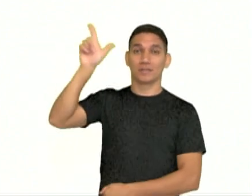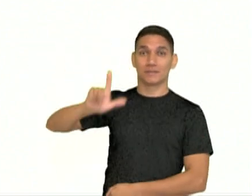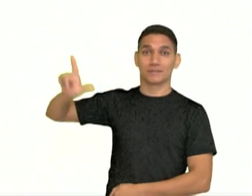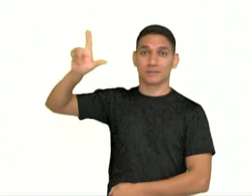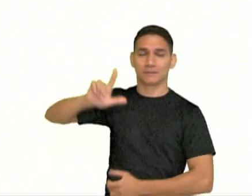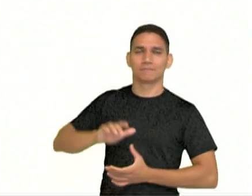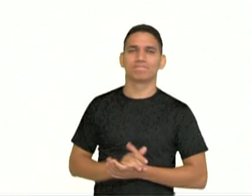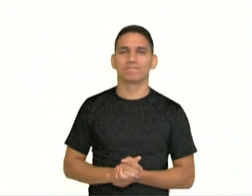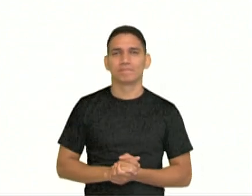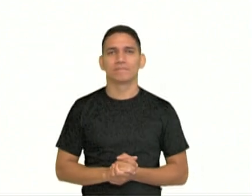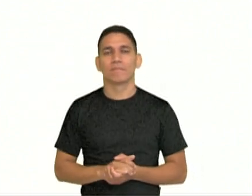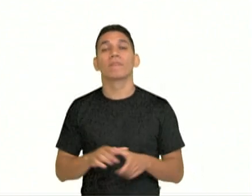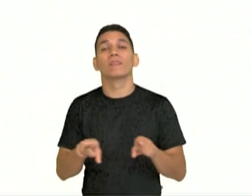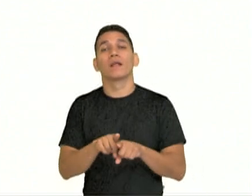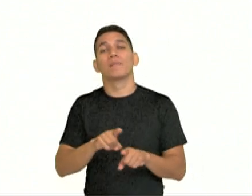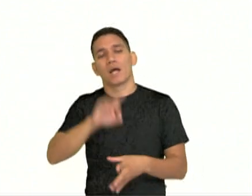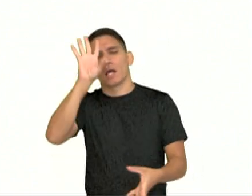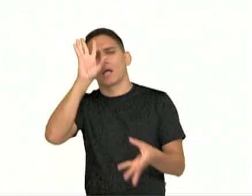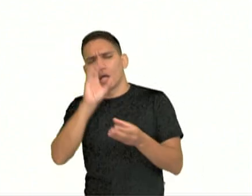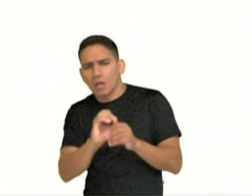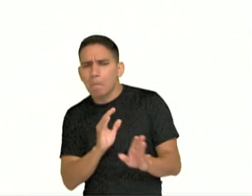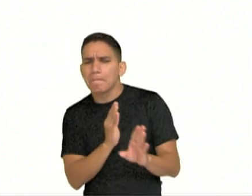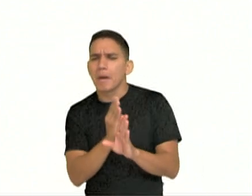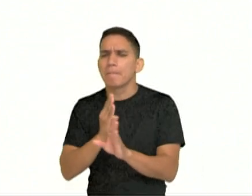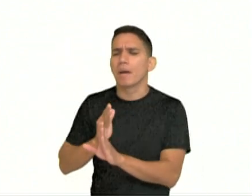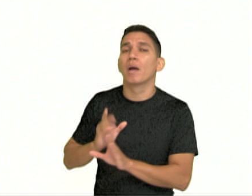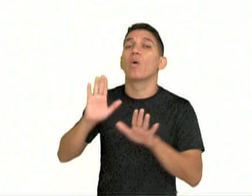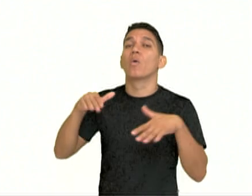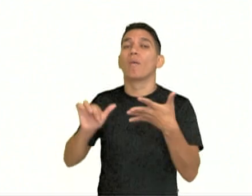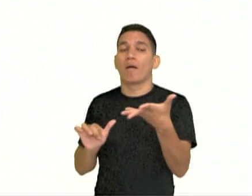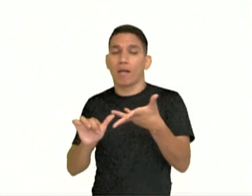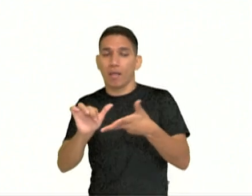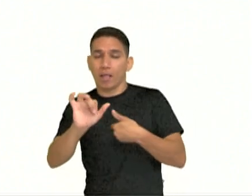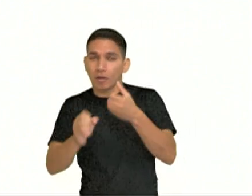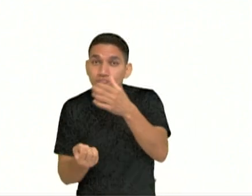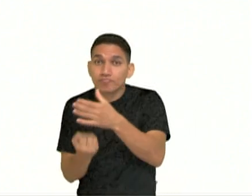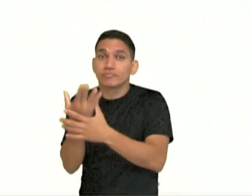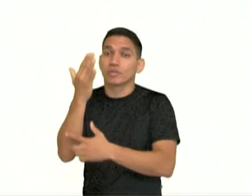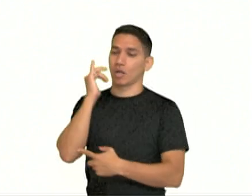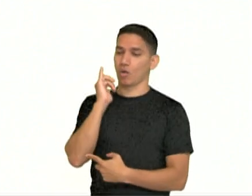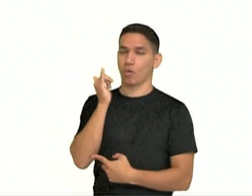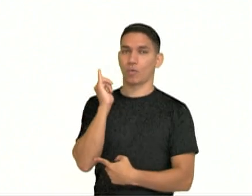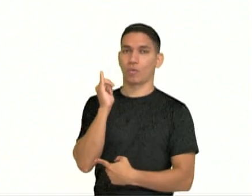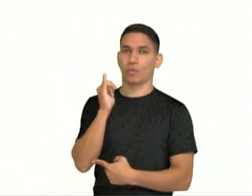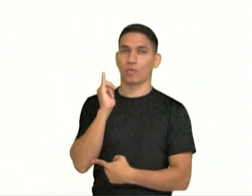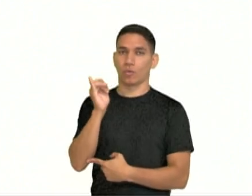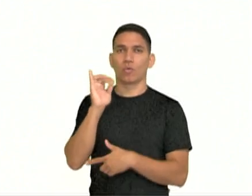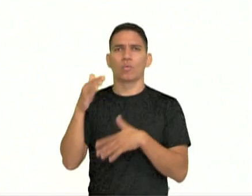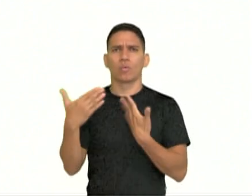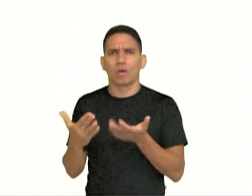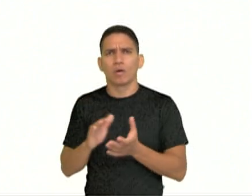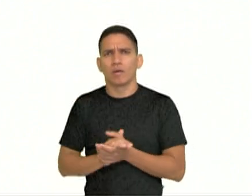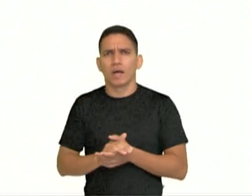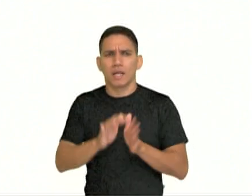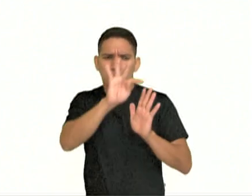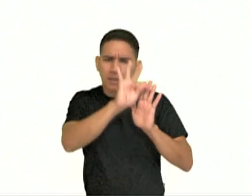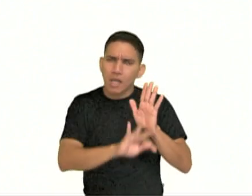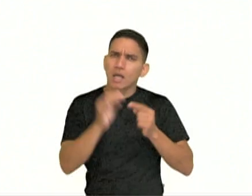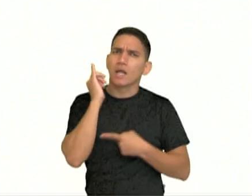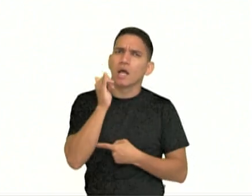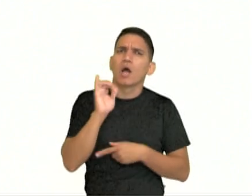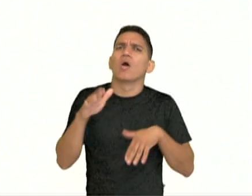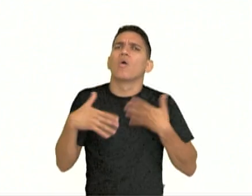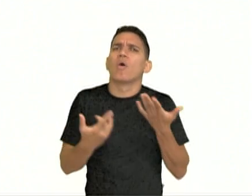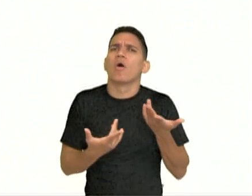literatura. Conhecer e identificar os elementos que constroem a narrativa. Então, num texto narrativo, o que que